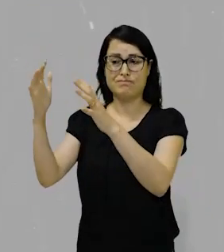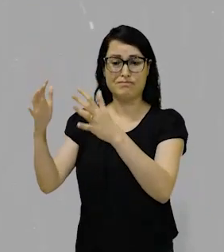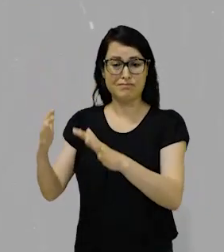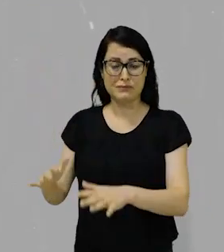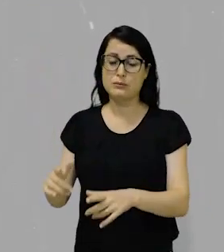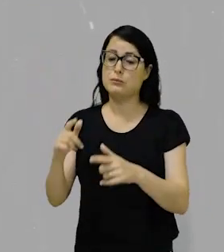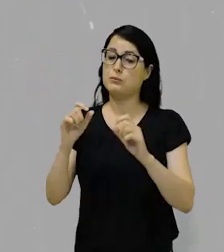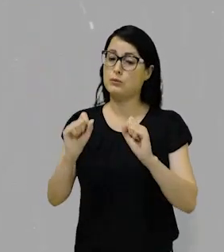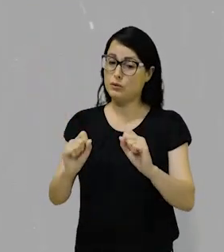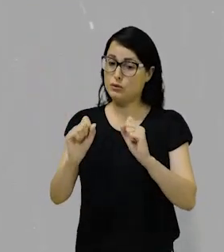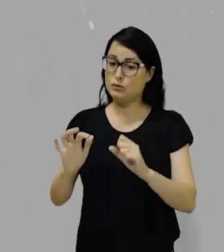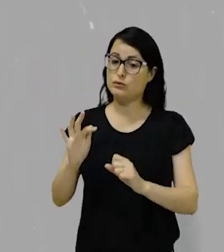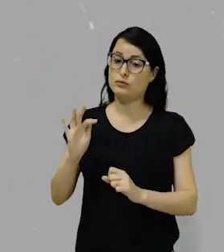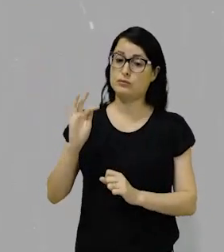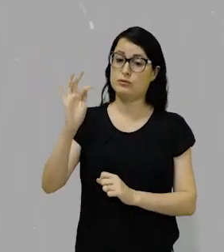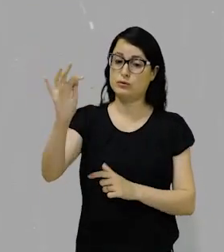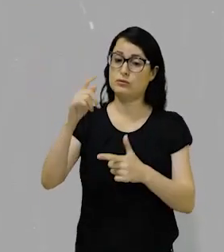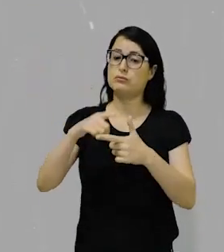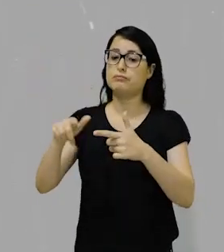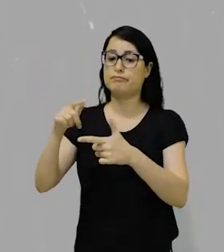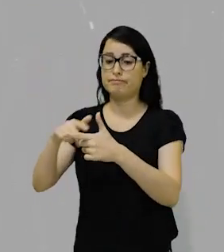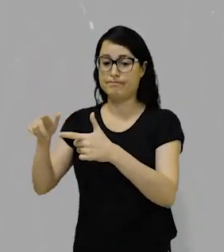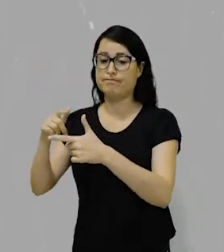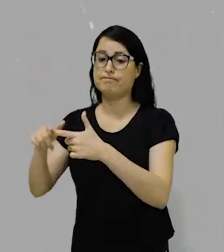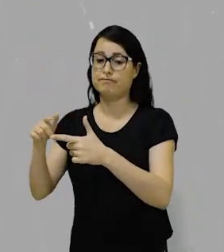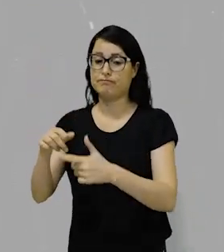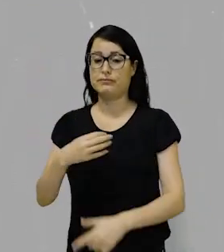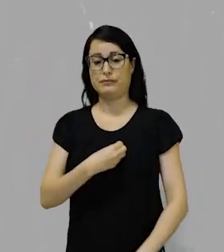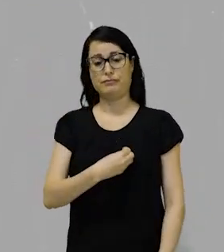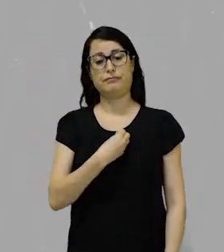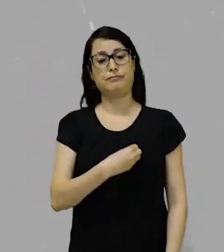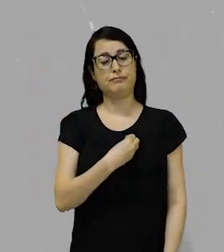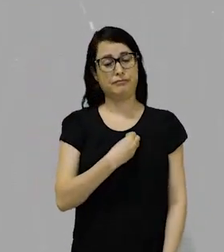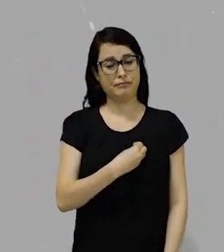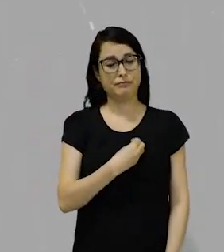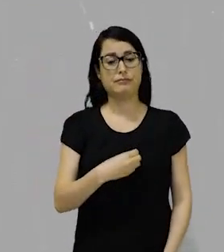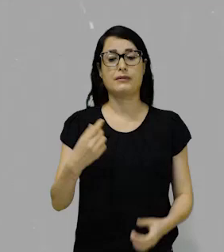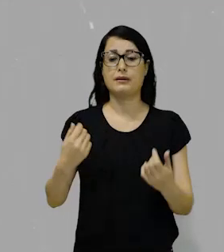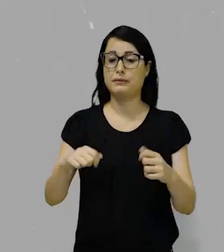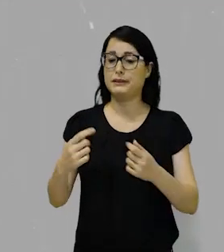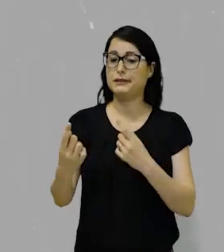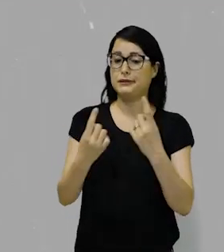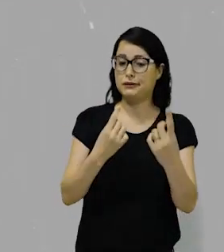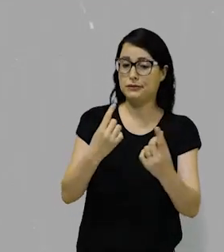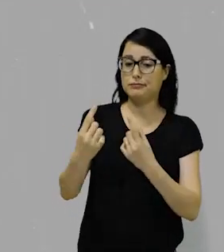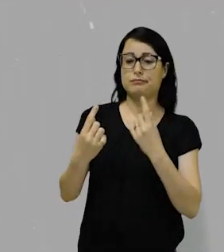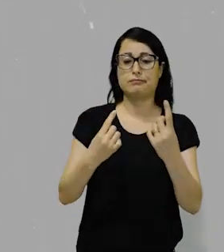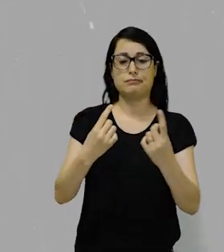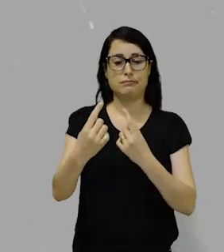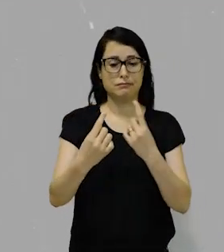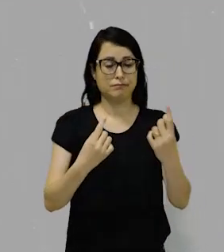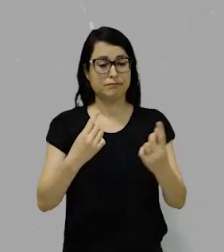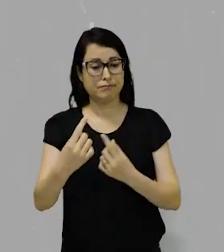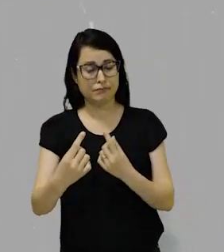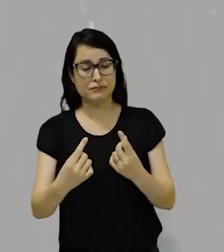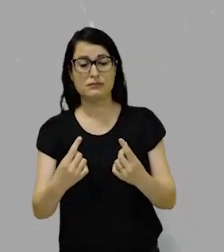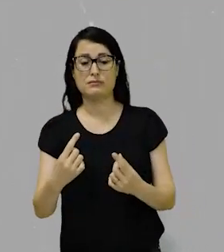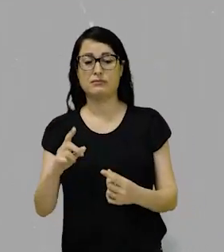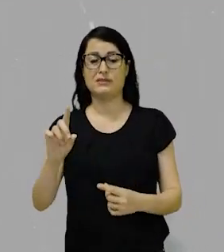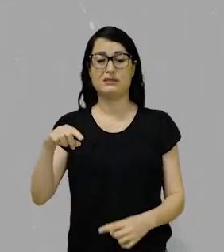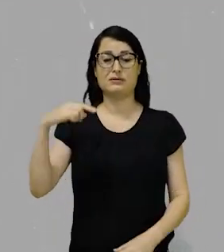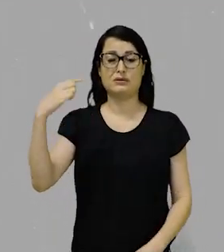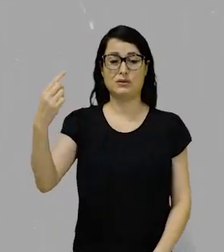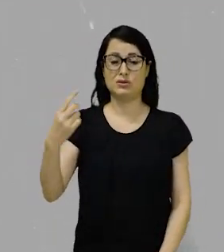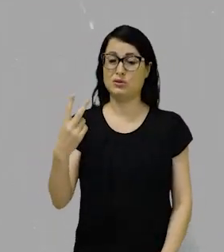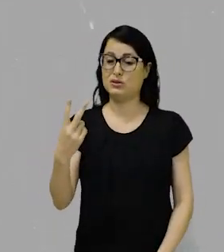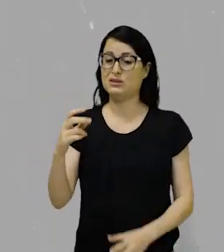gerar problemas para a sociedade humana, para o nosso estilo de vida. Então a gente precisa discutir isso. Veja, galera, quase dois séculos depois,